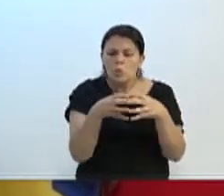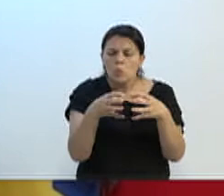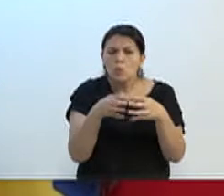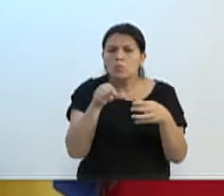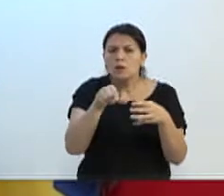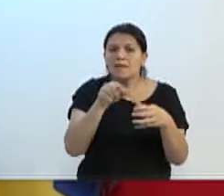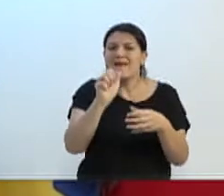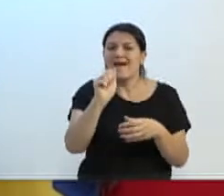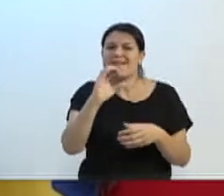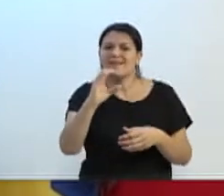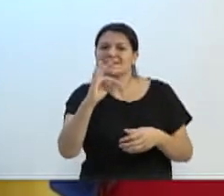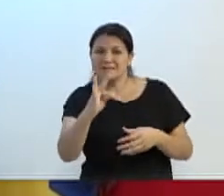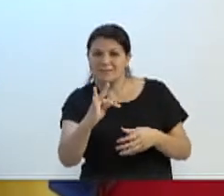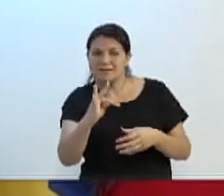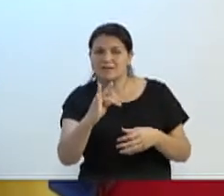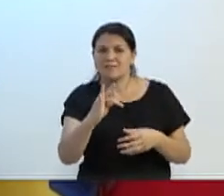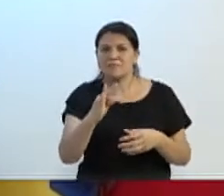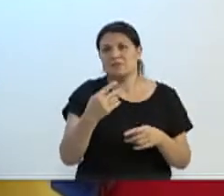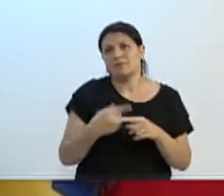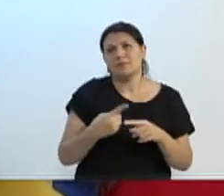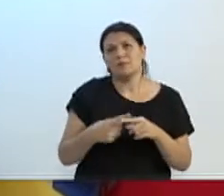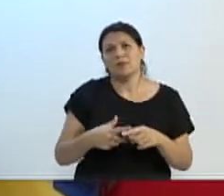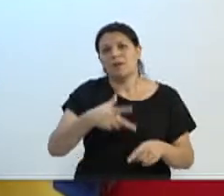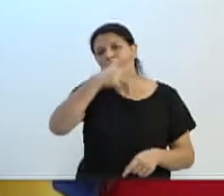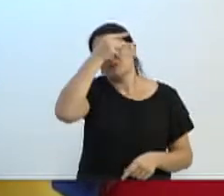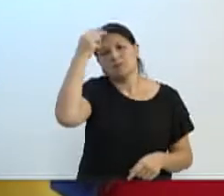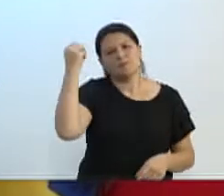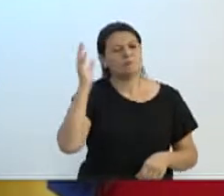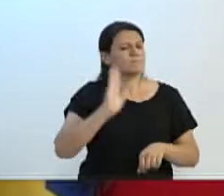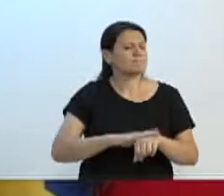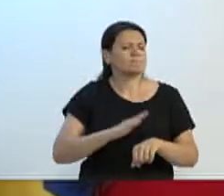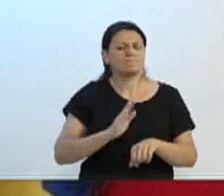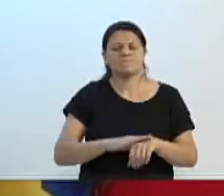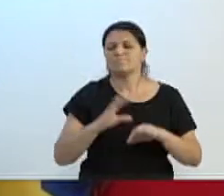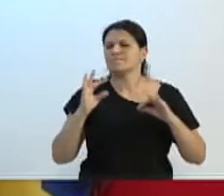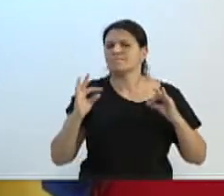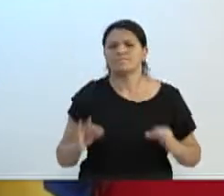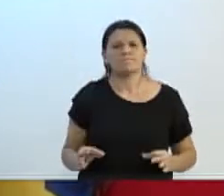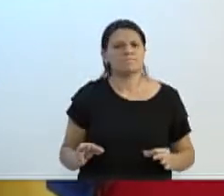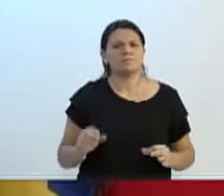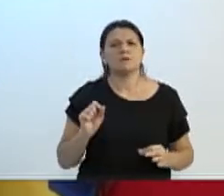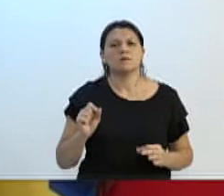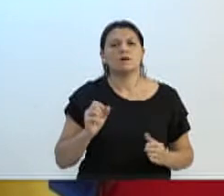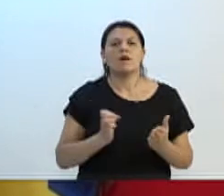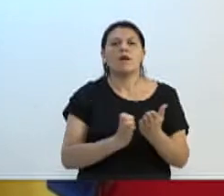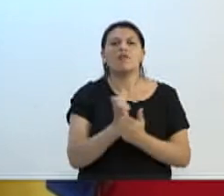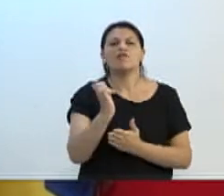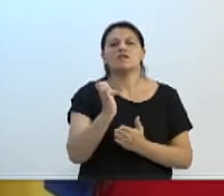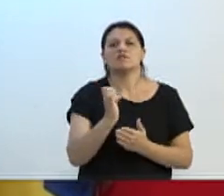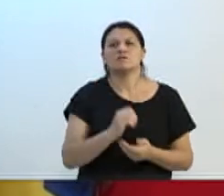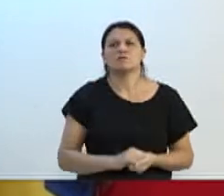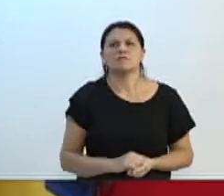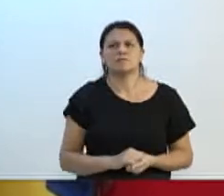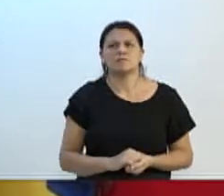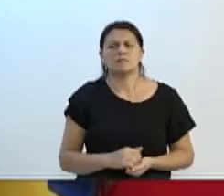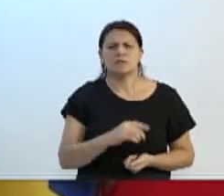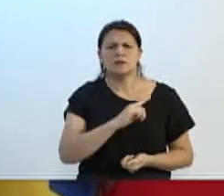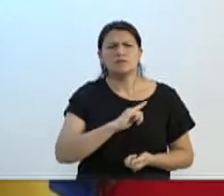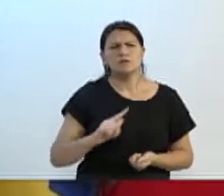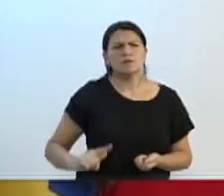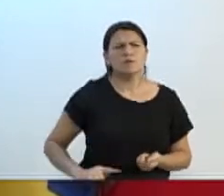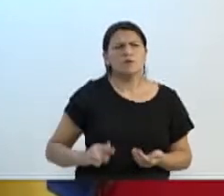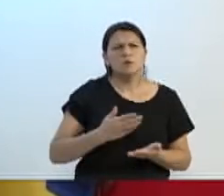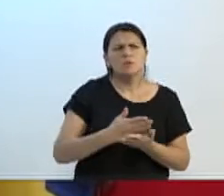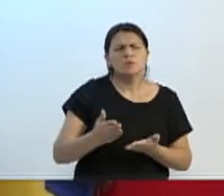ACT, é porque esse governo, o executivo, não fez a tarefa de casa, que foi efetivar. Porque esse governo não começou ontem, ele começou lá em